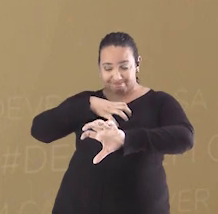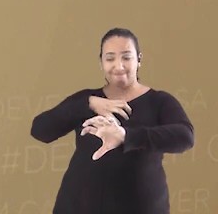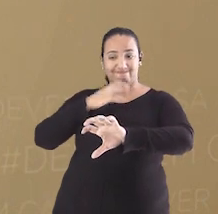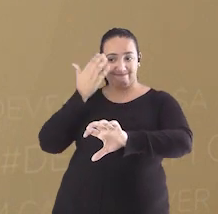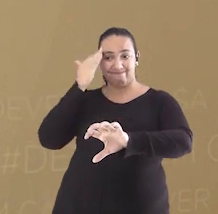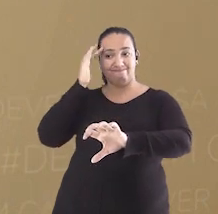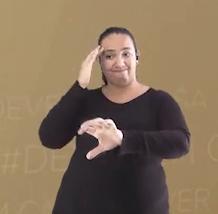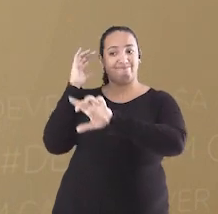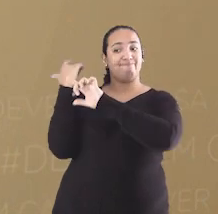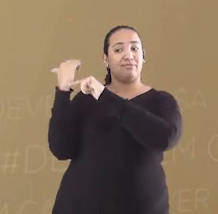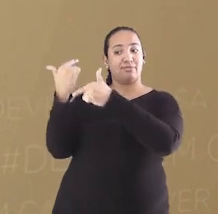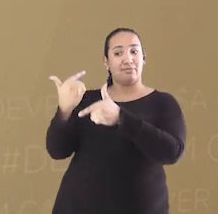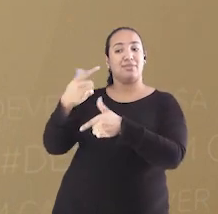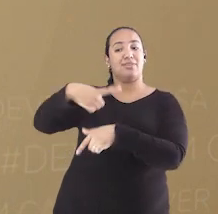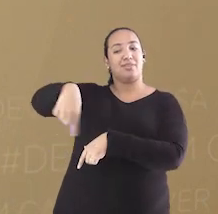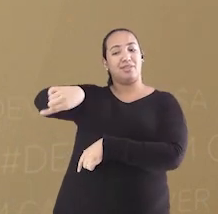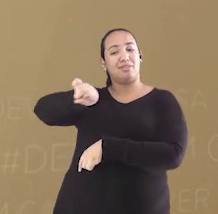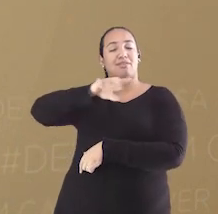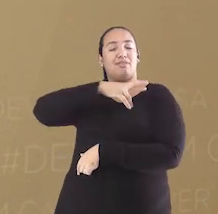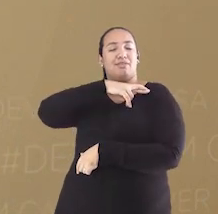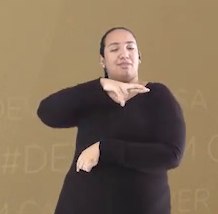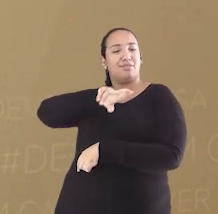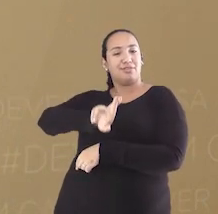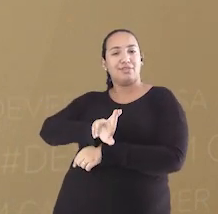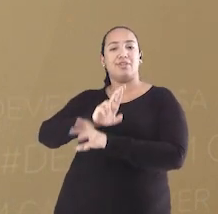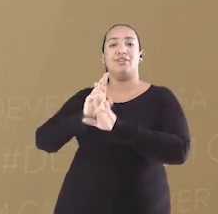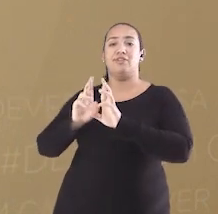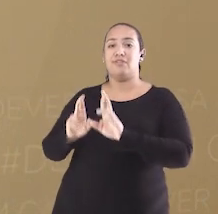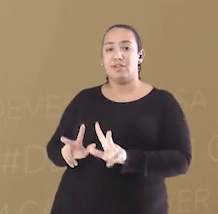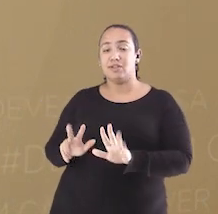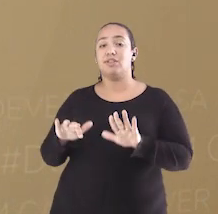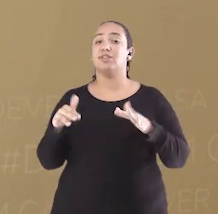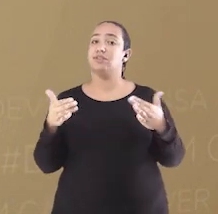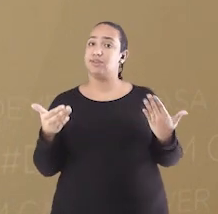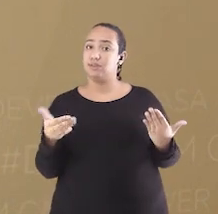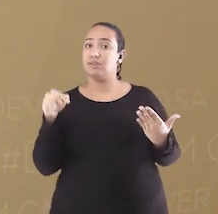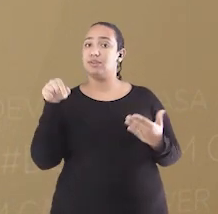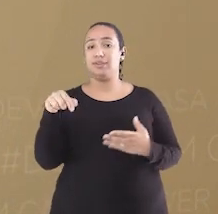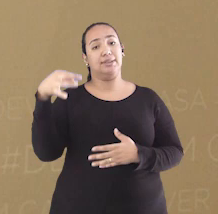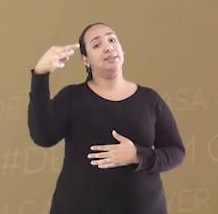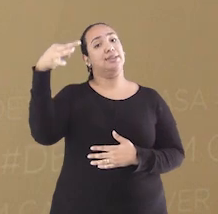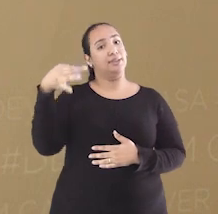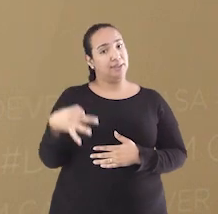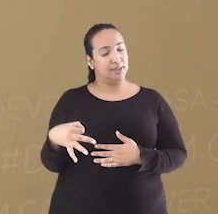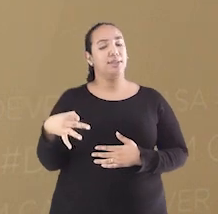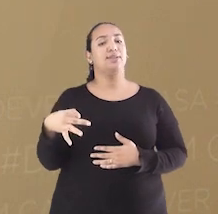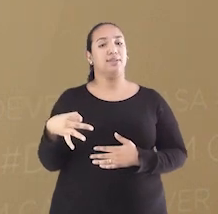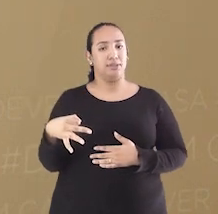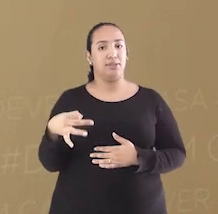compreender outras tradições religiosas e grupos sociais, isso com certeza